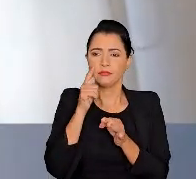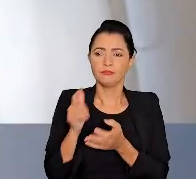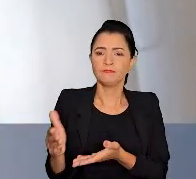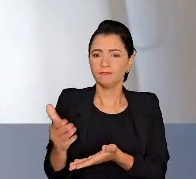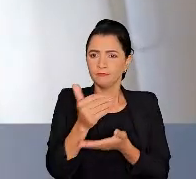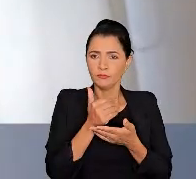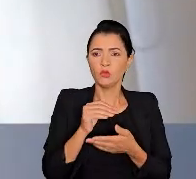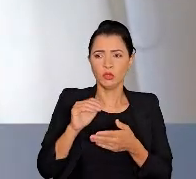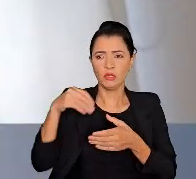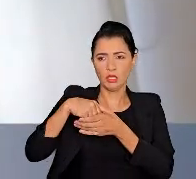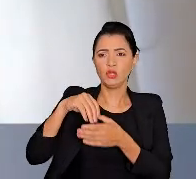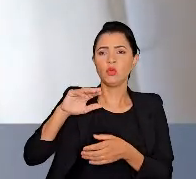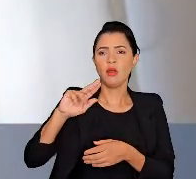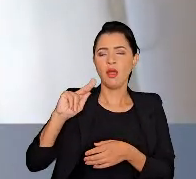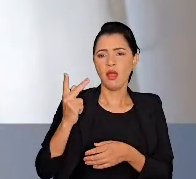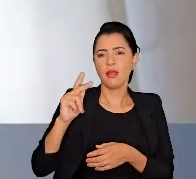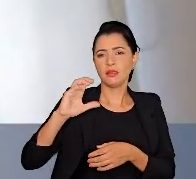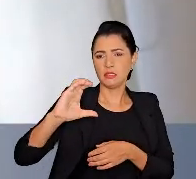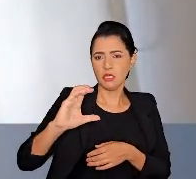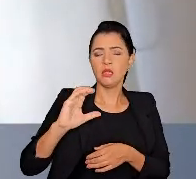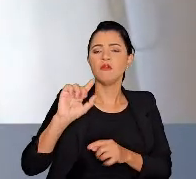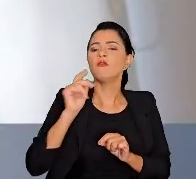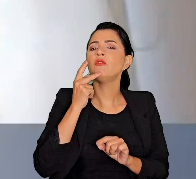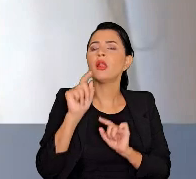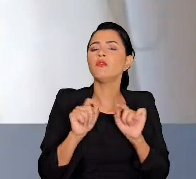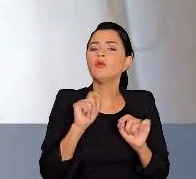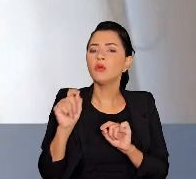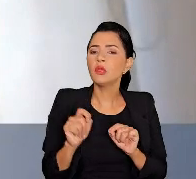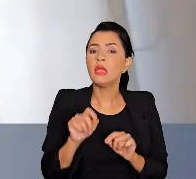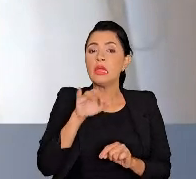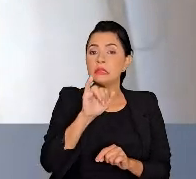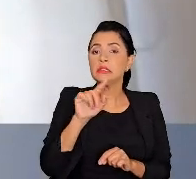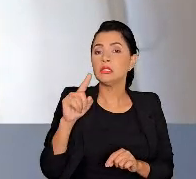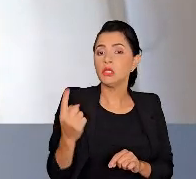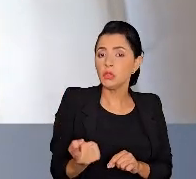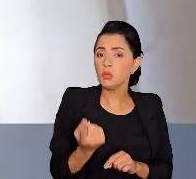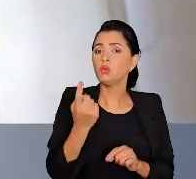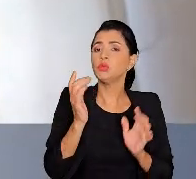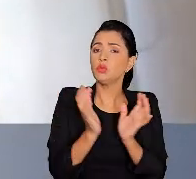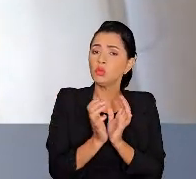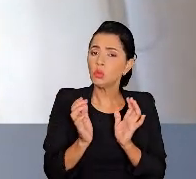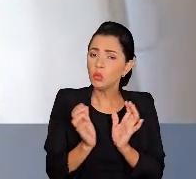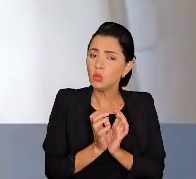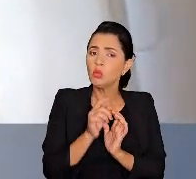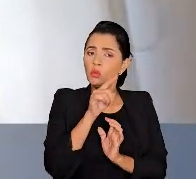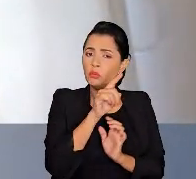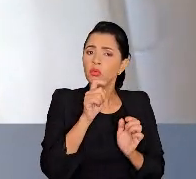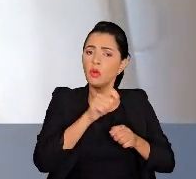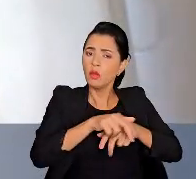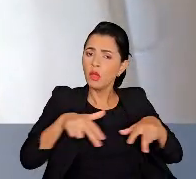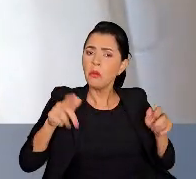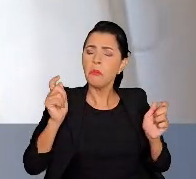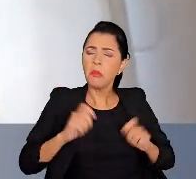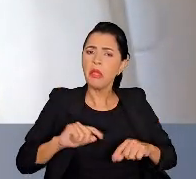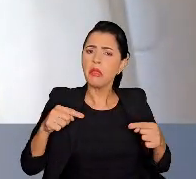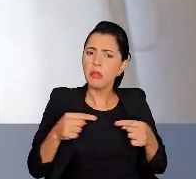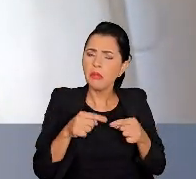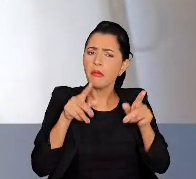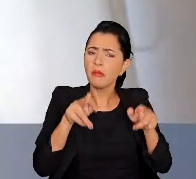habeas corpus trataram dos seguintes itens. Se um grupo étnico pode ser considerado raça,